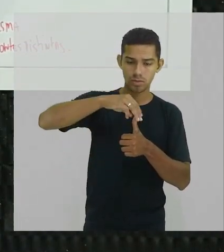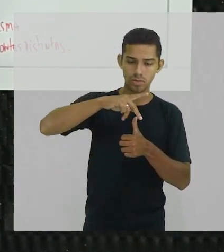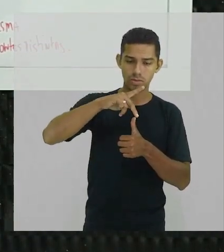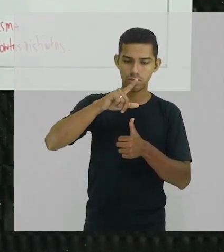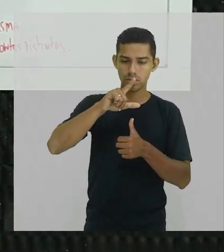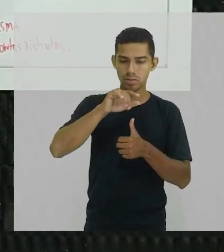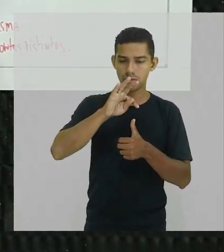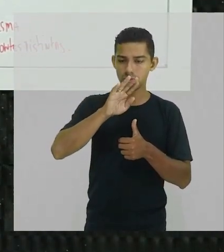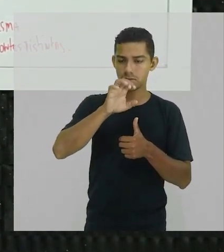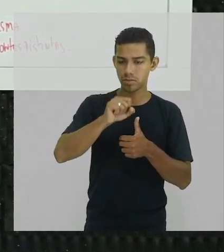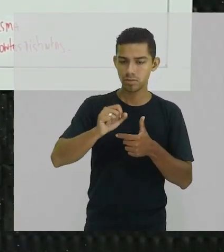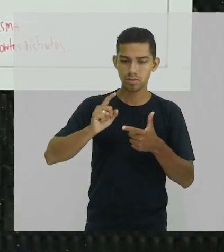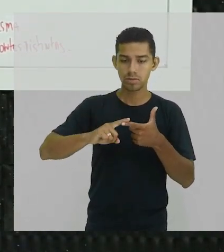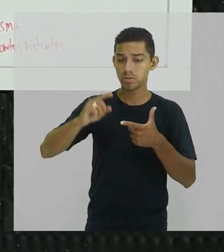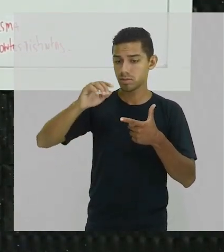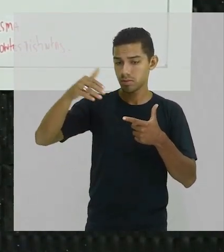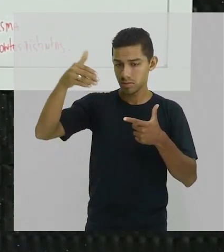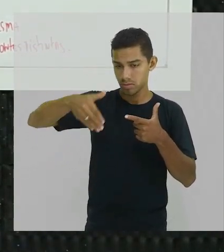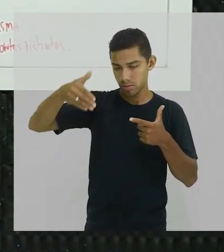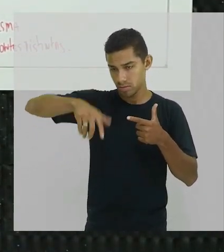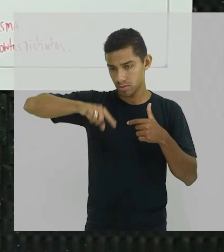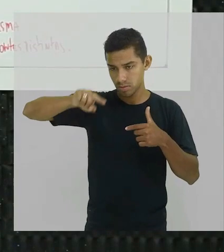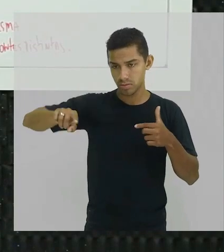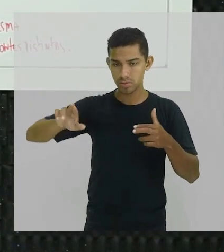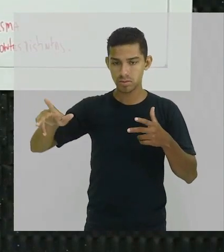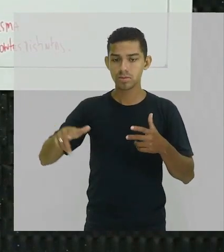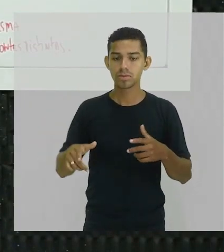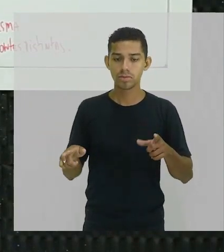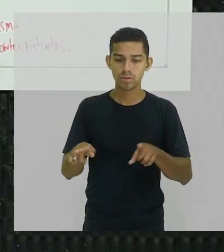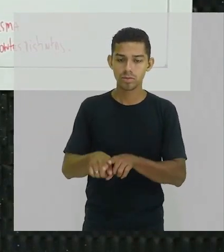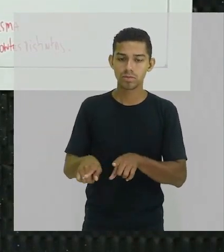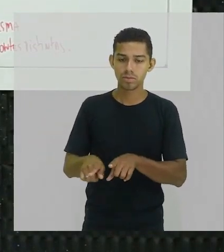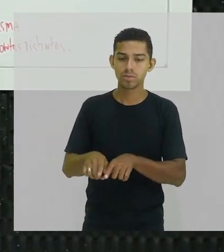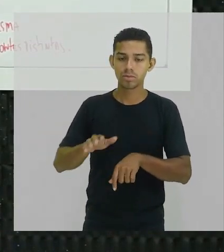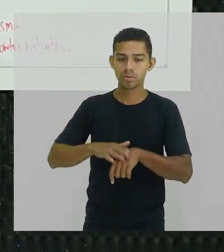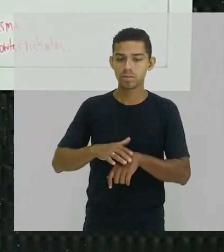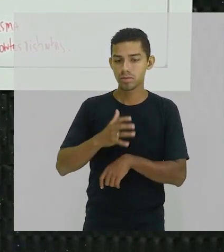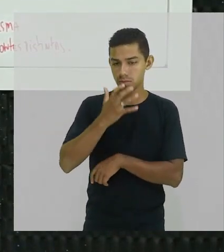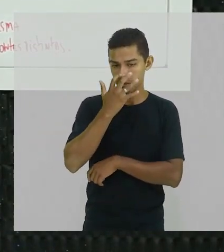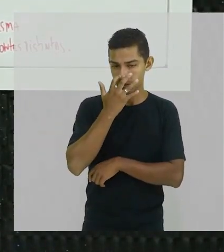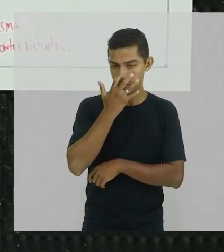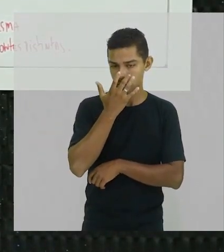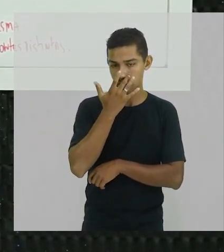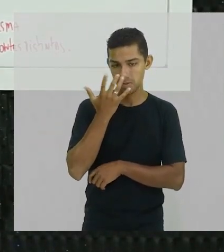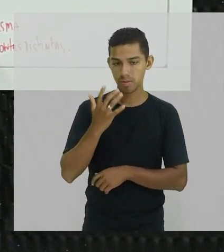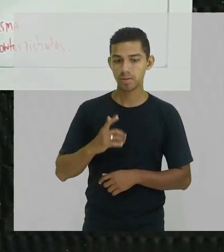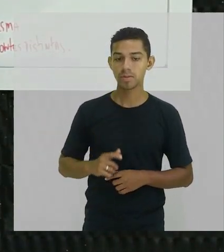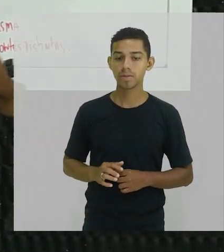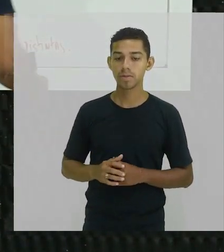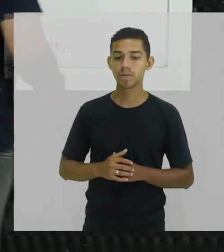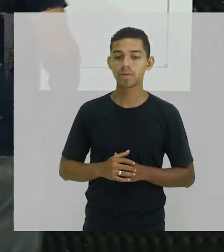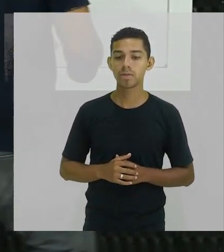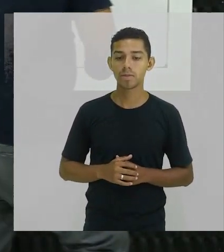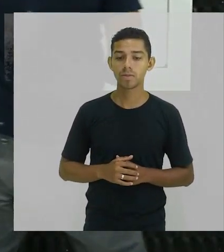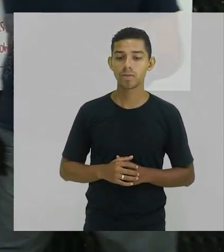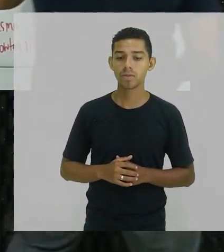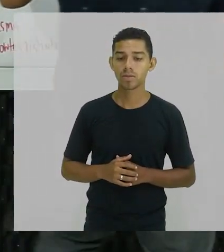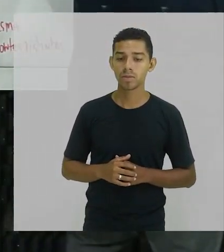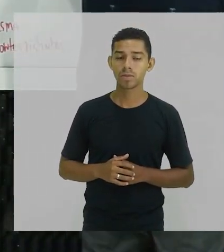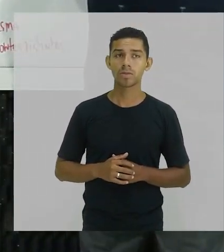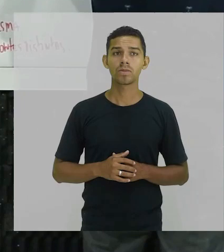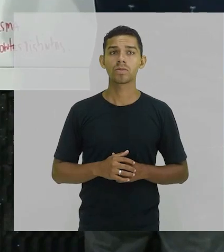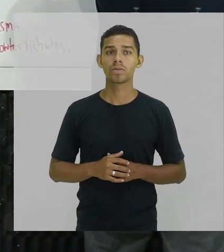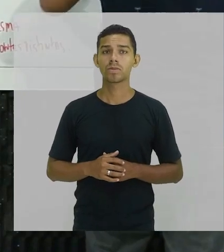frequências diferentes, e o que vai ser igual aí também, né, observando, vai ser a questão da